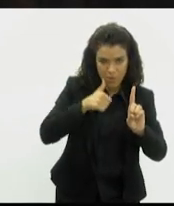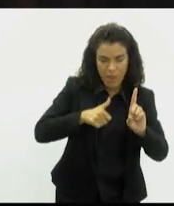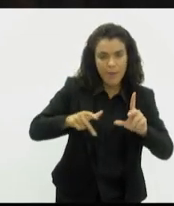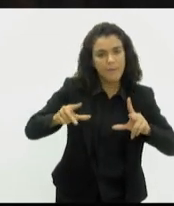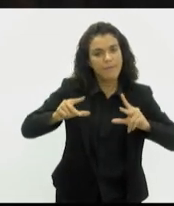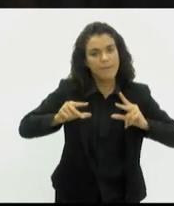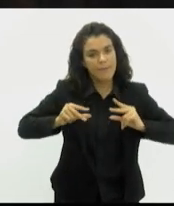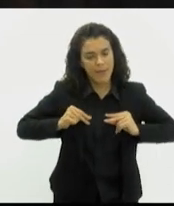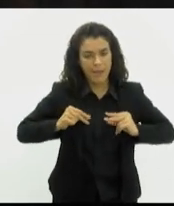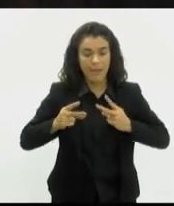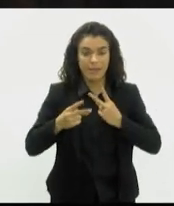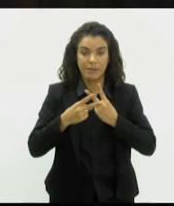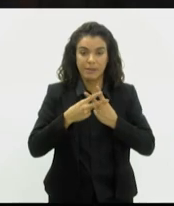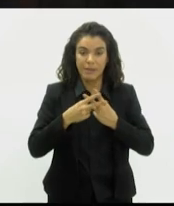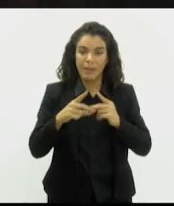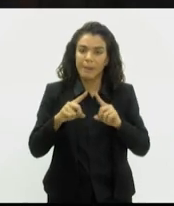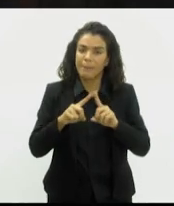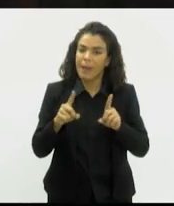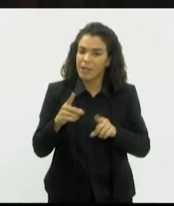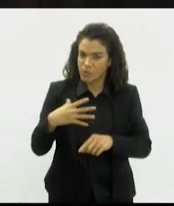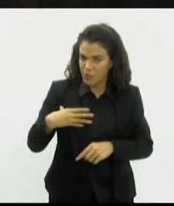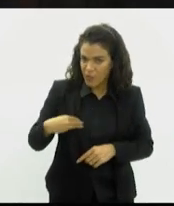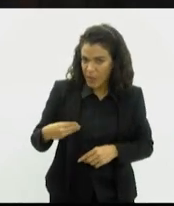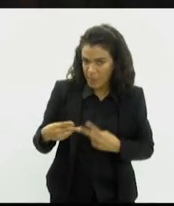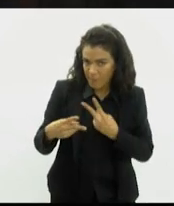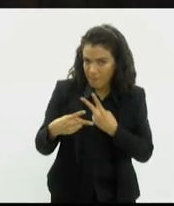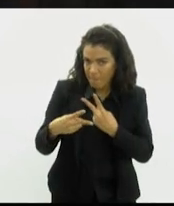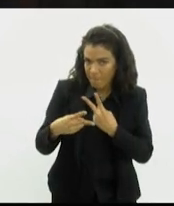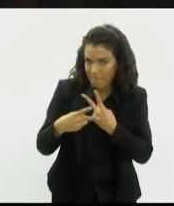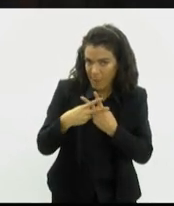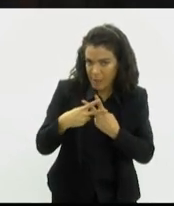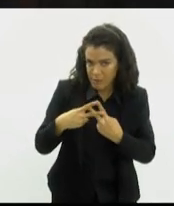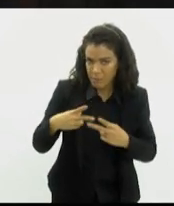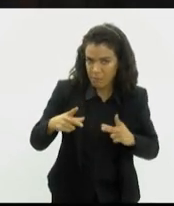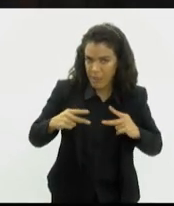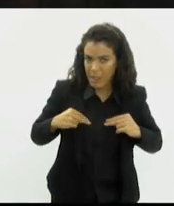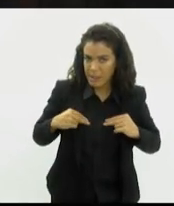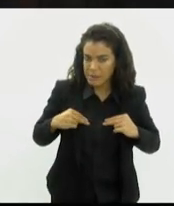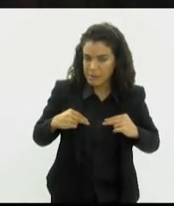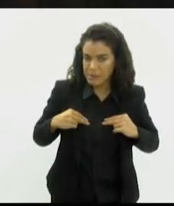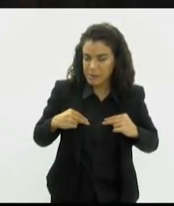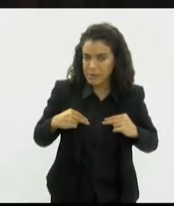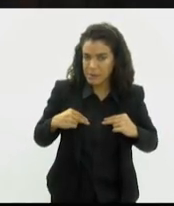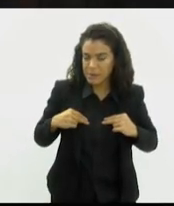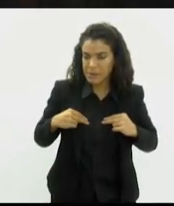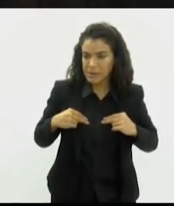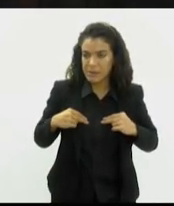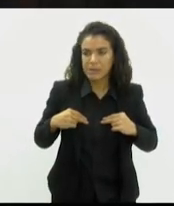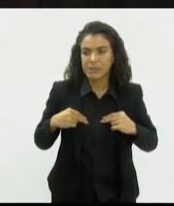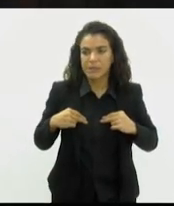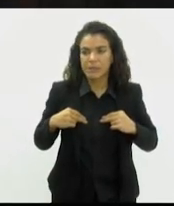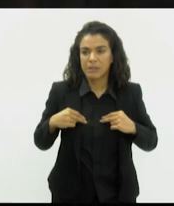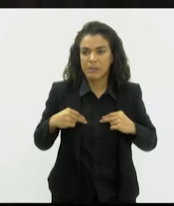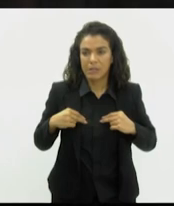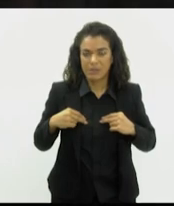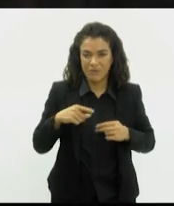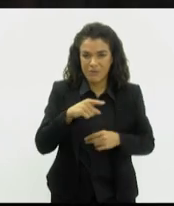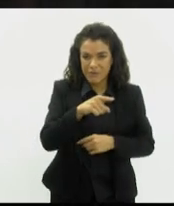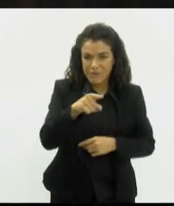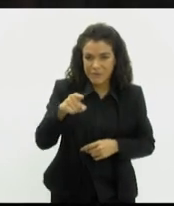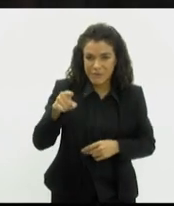cadeia, com exceção pela pinta do filho dele. Alguém, por acaso, viu em